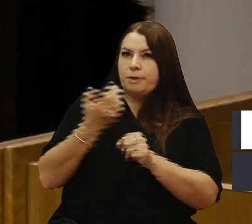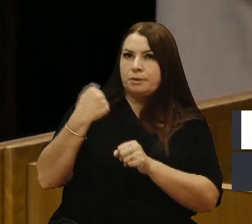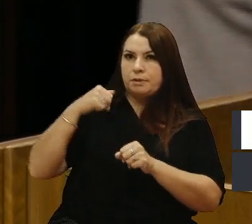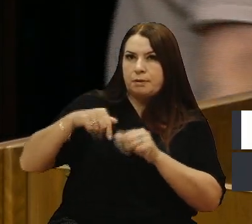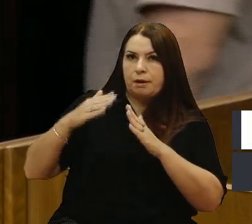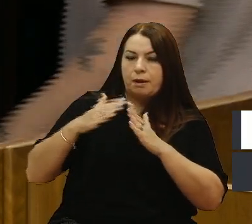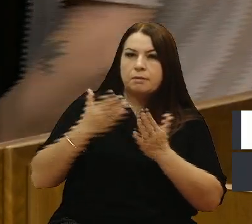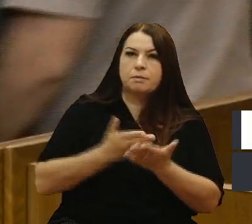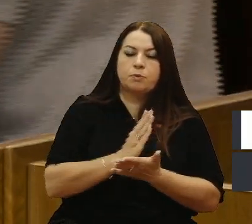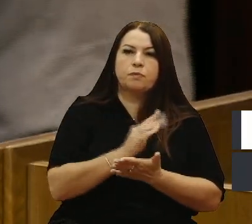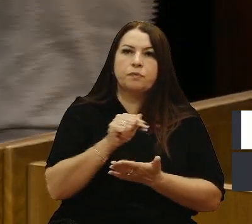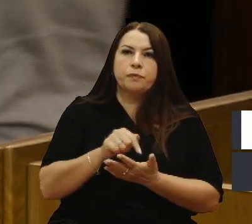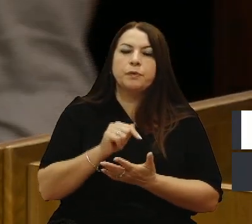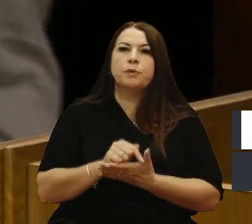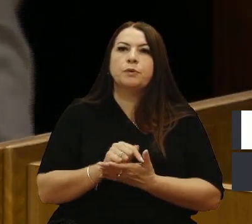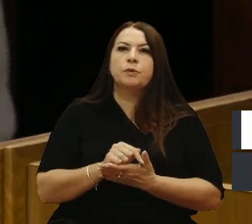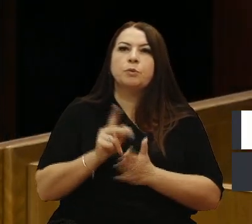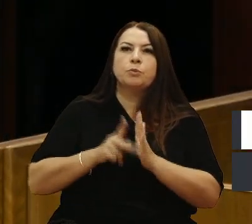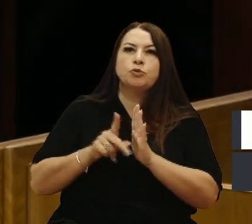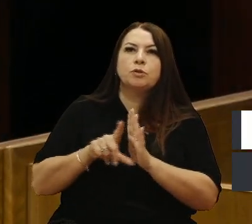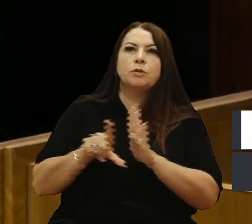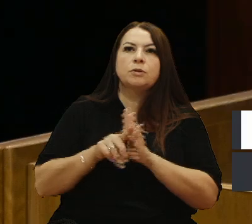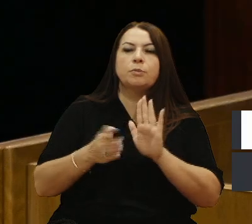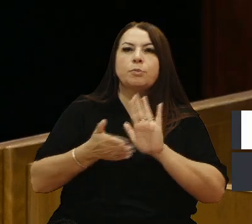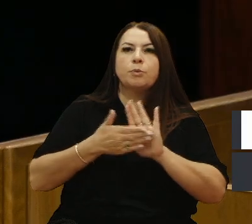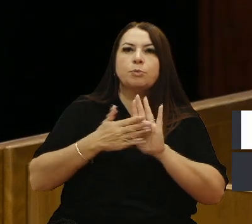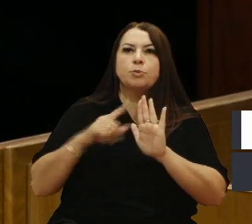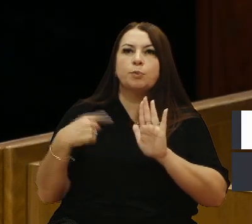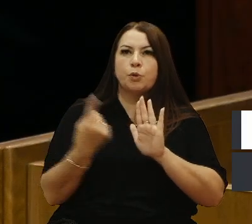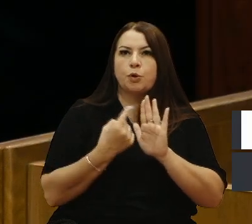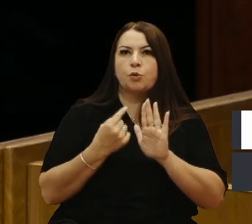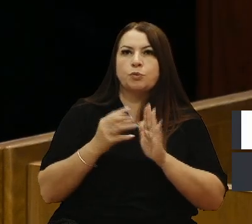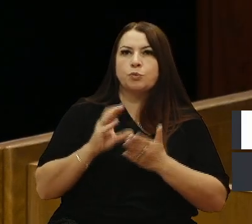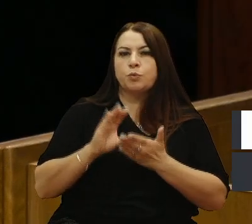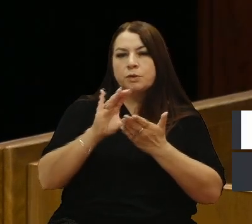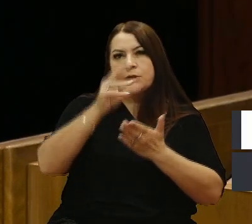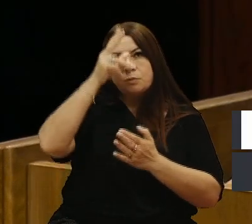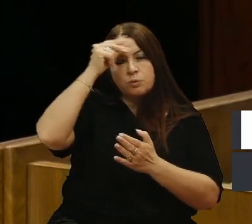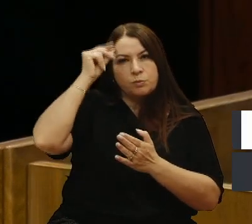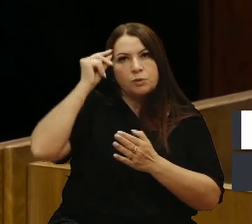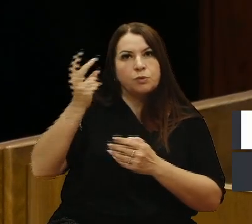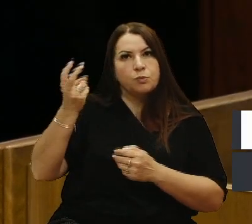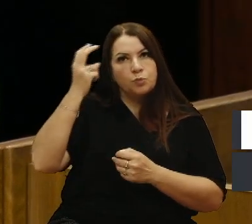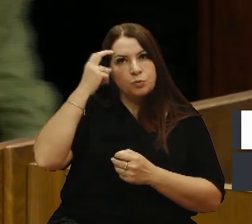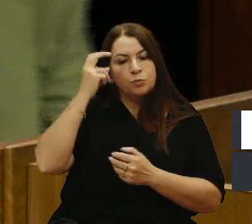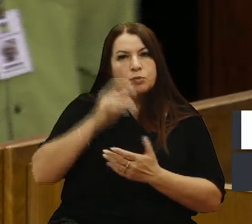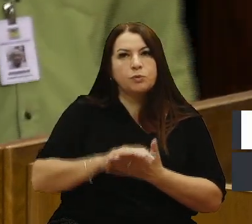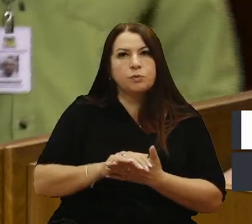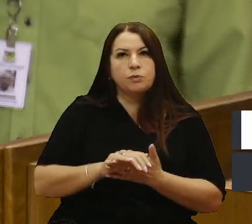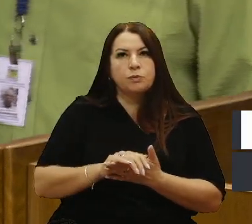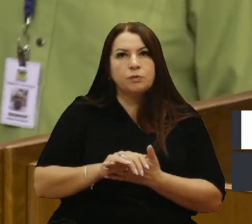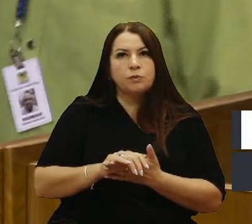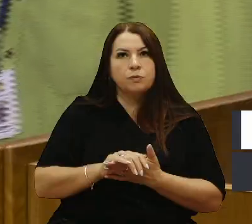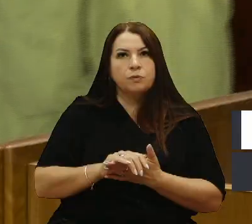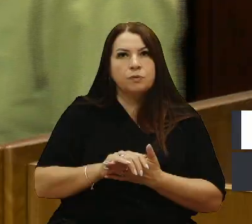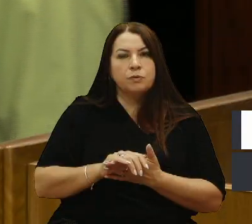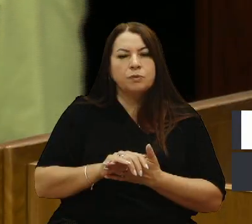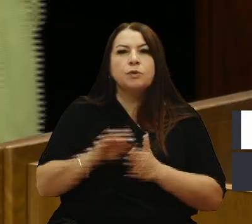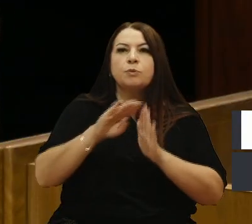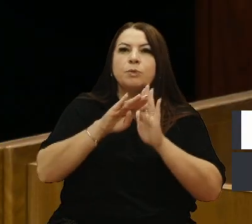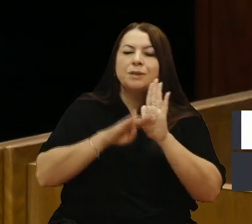aqui aprovou um projeto proposto por nós também do Conselho Municipal da Cultura, dos princípios